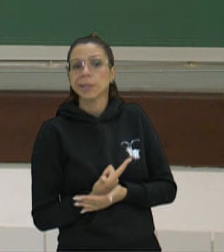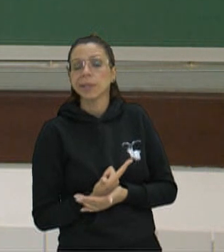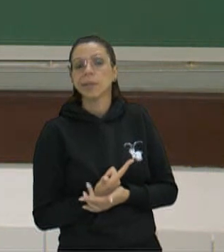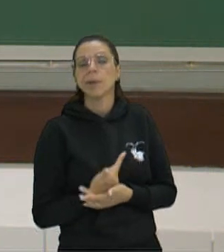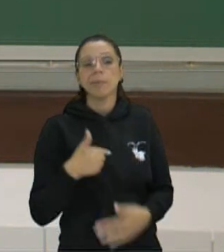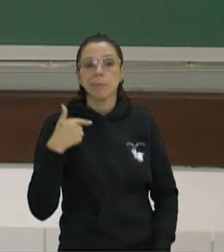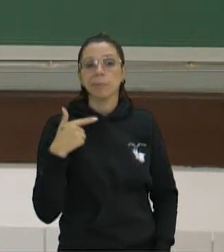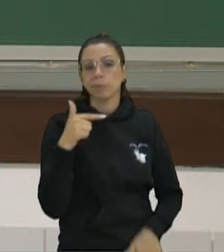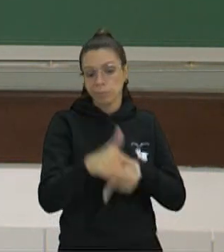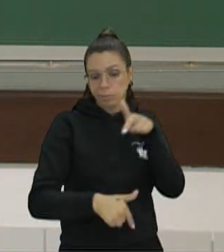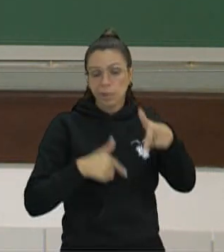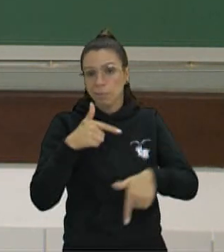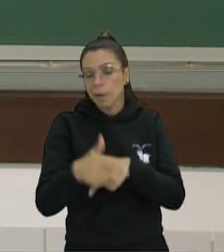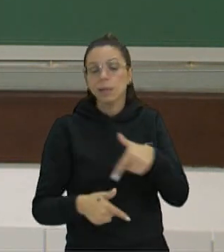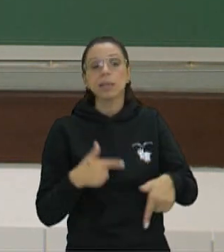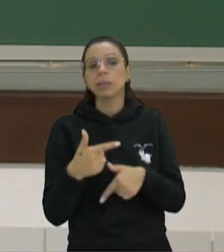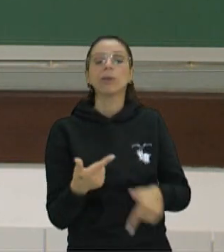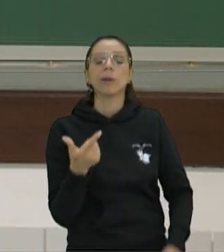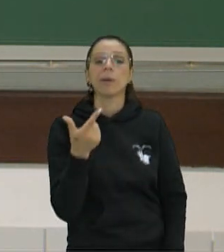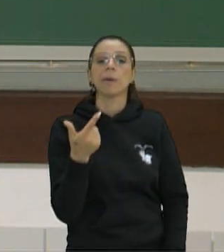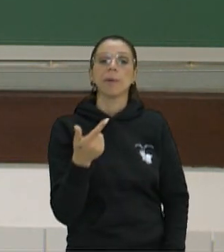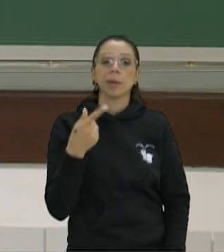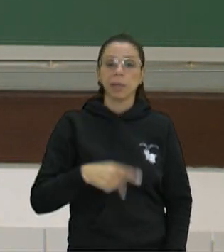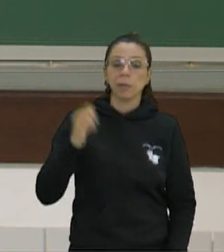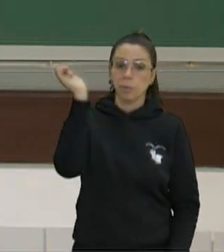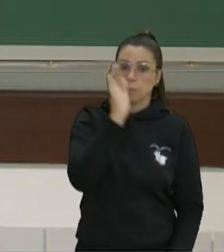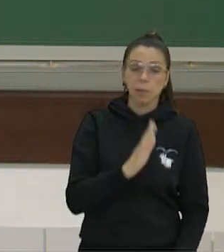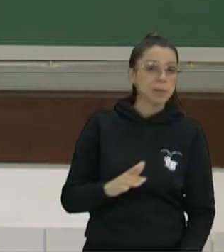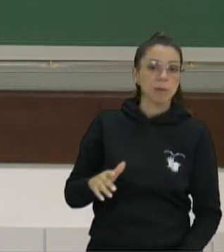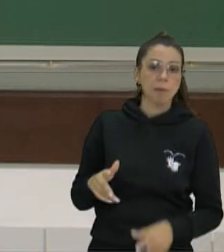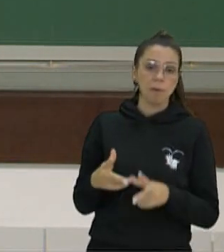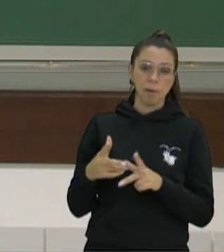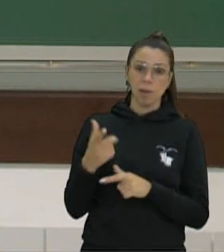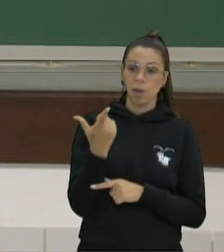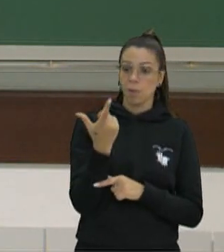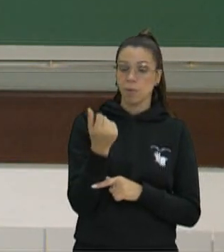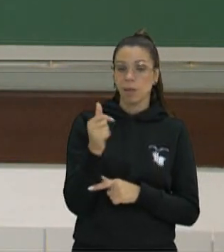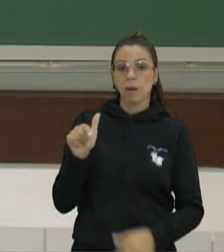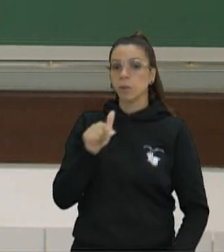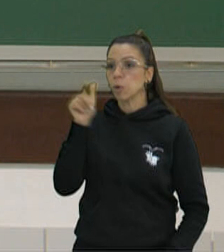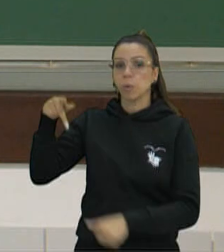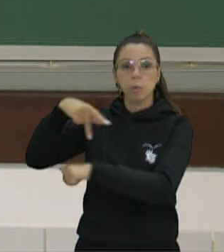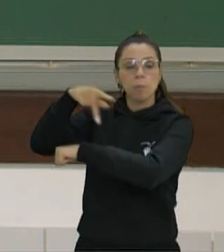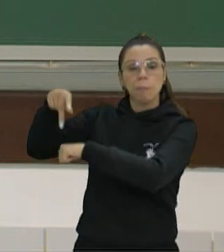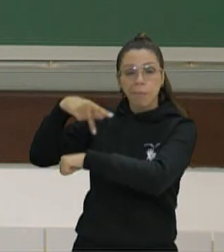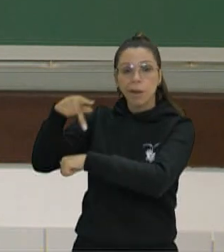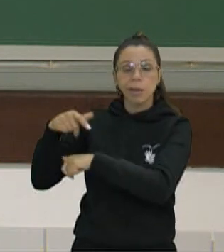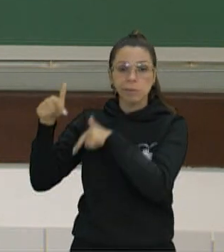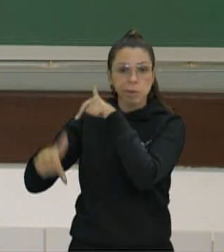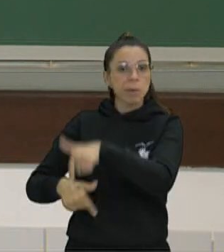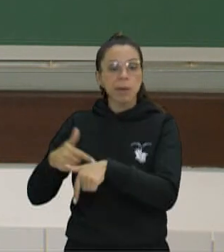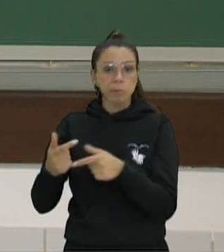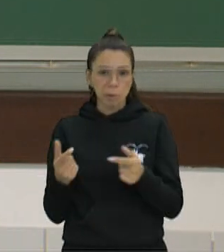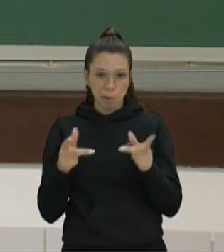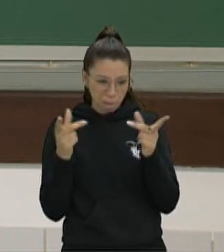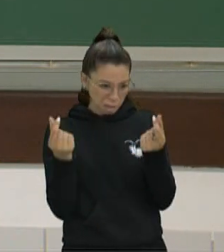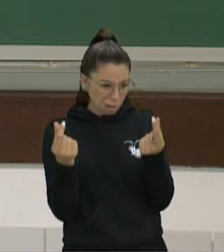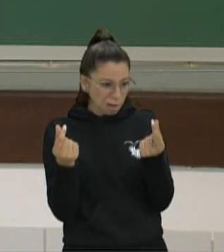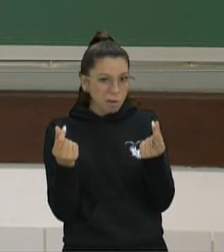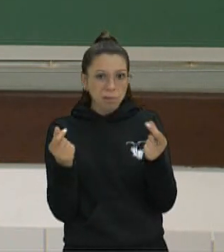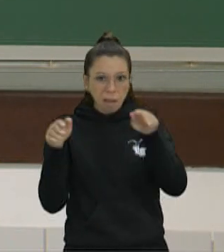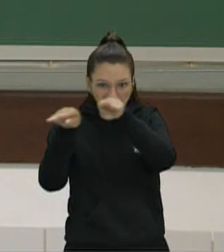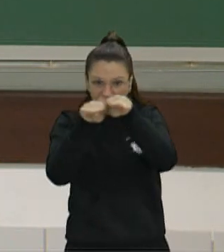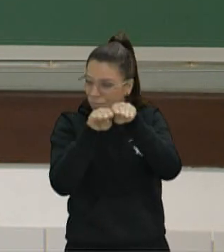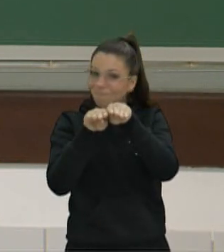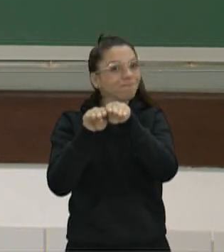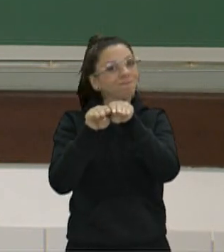trabalhador brasileiro o mesmo que pagam para um trabalhador do país deles mesmo, da onde a empresa está fundada, né? Além de